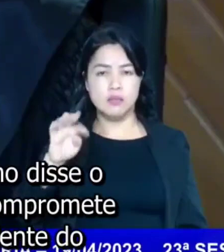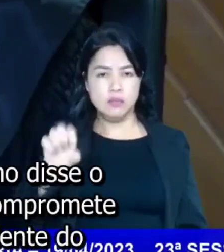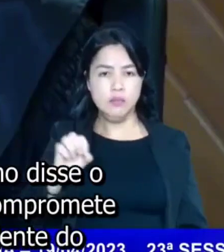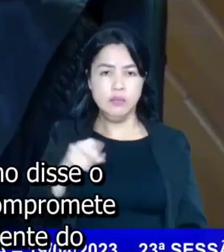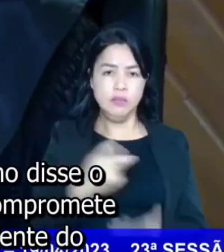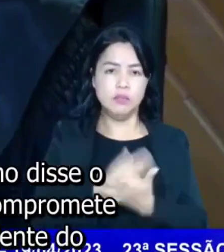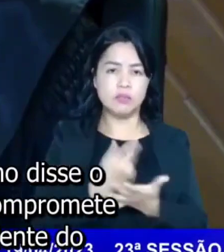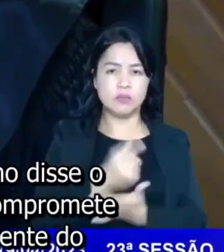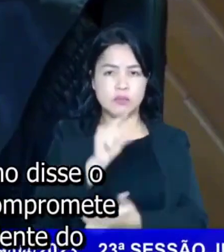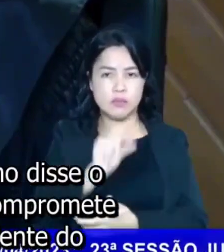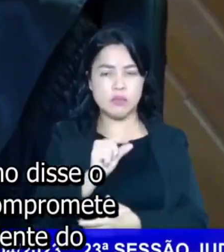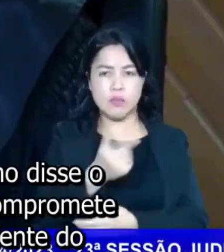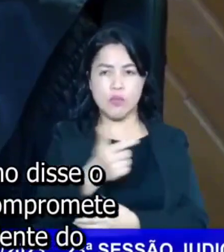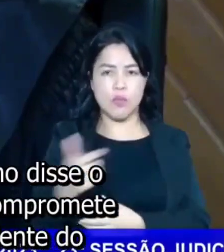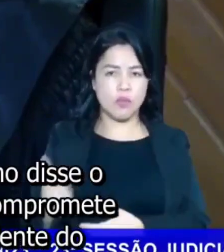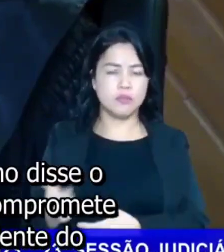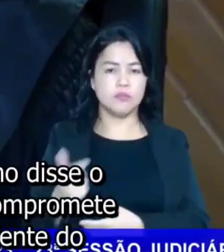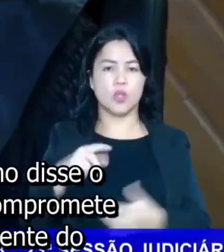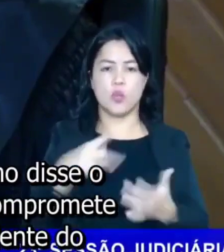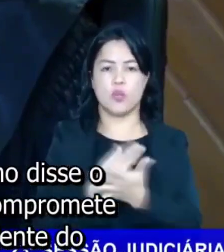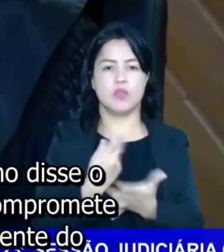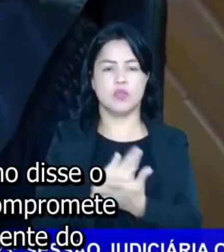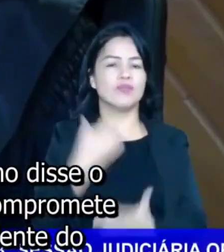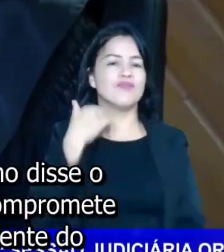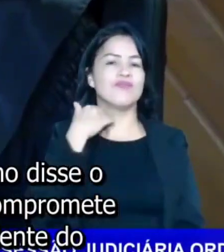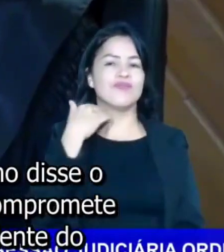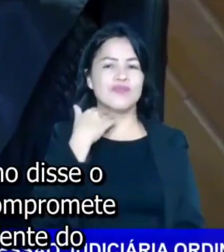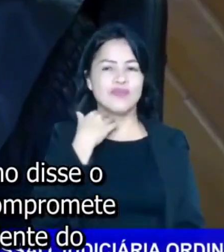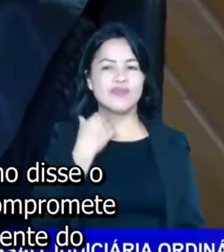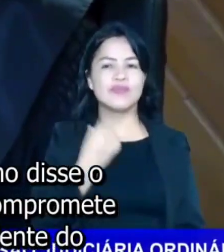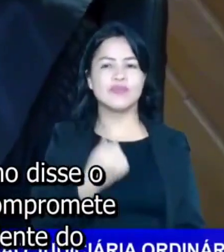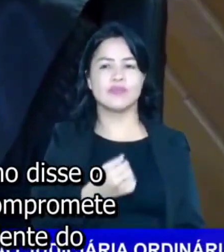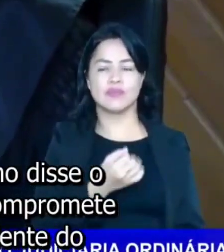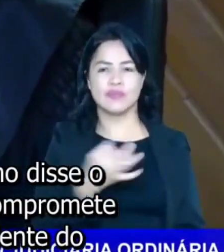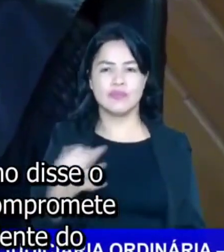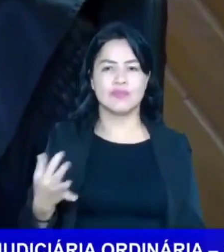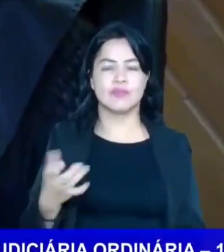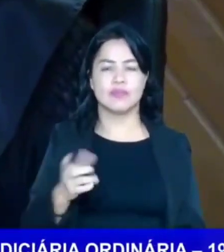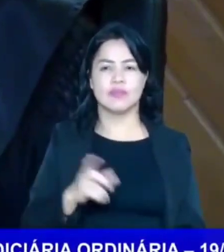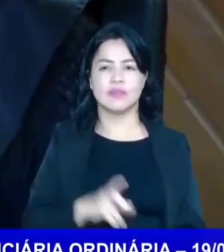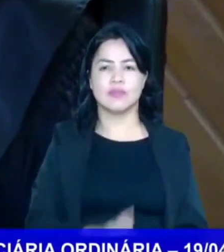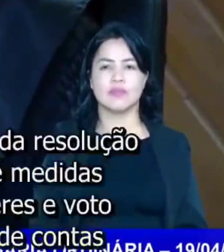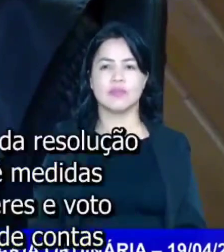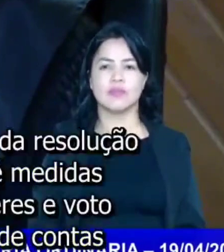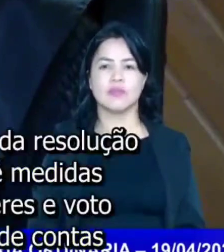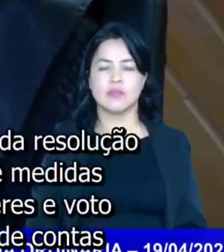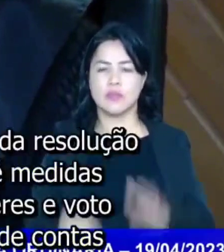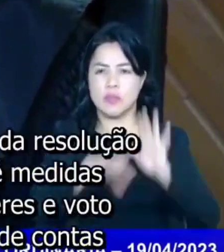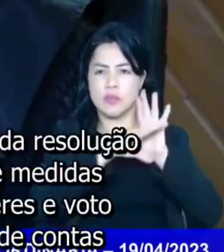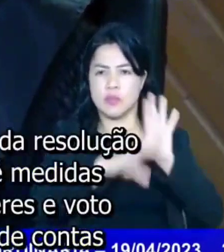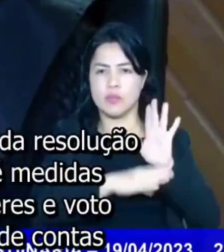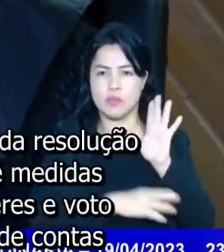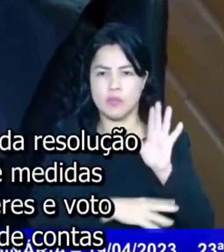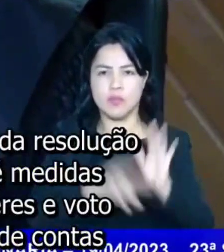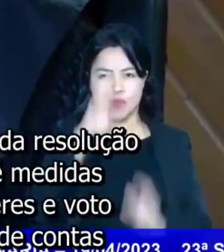que não compromete a regularidade das contas. Cita-se aqui precedente do doutor